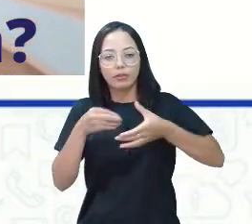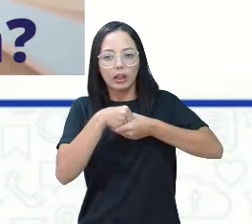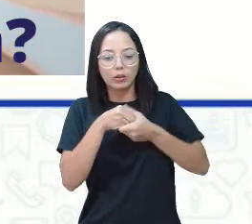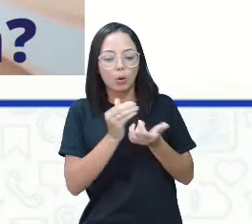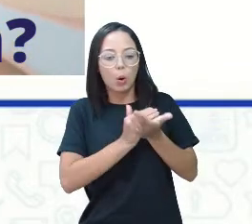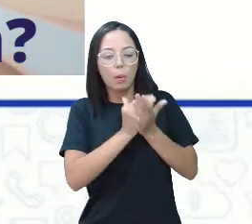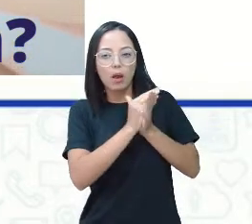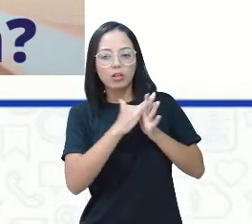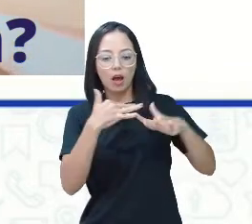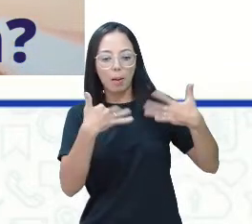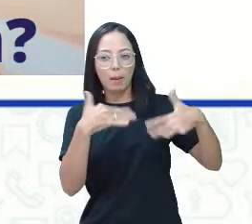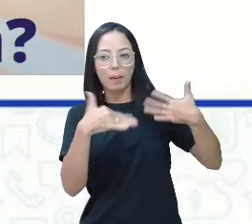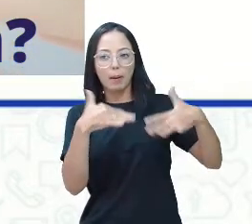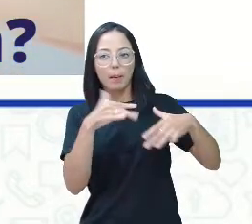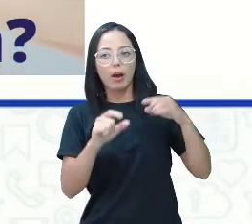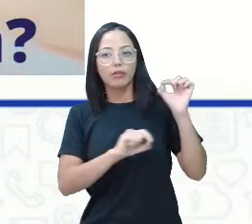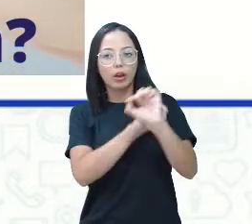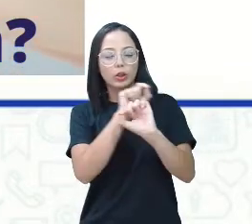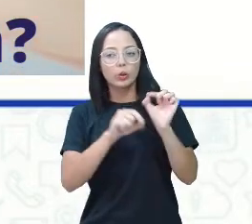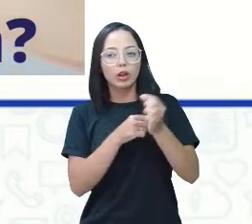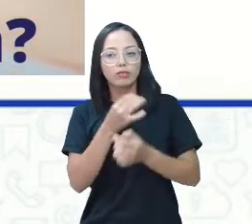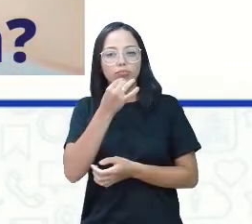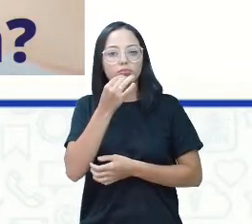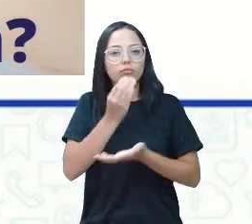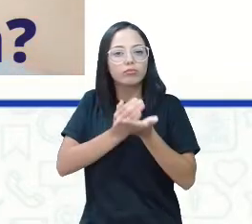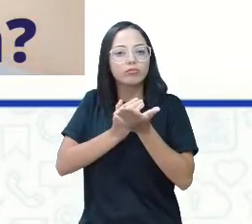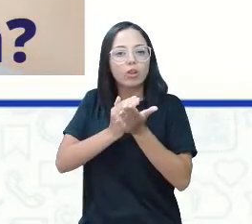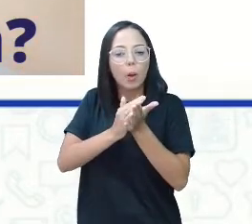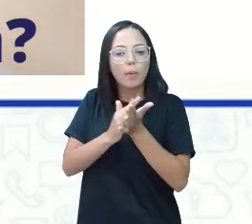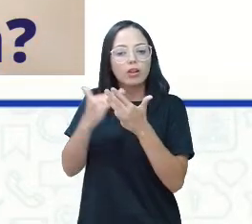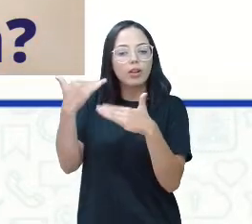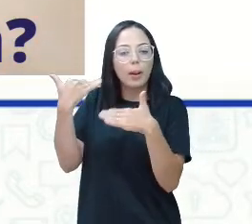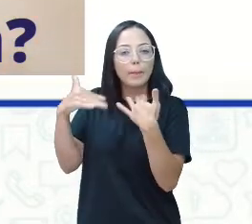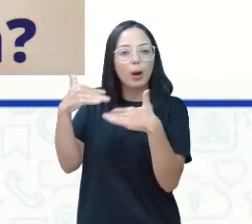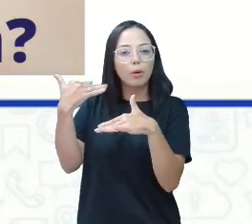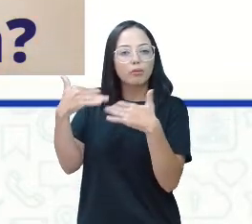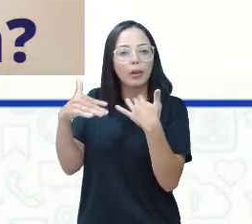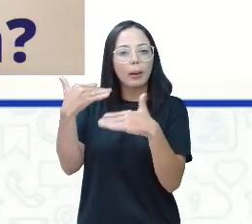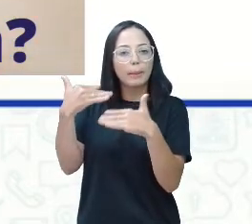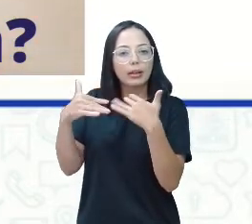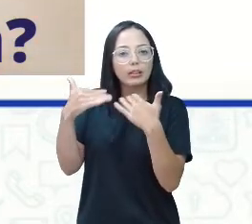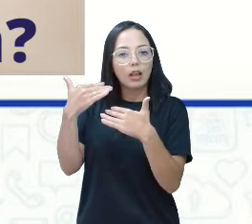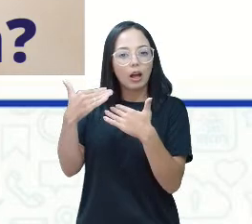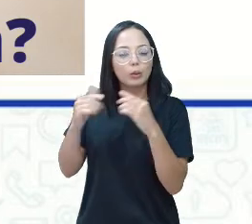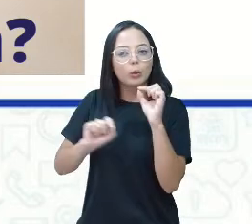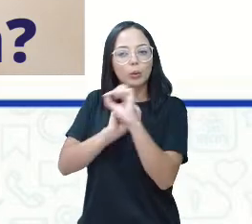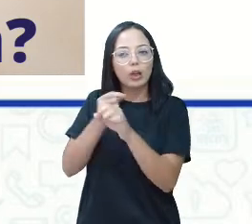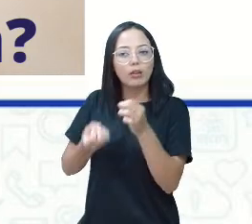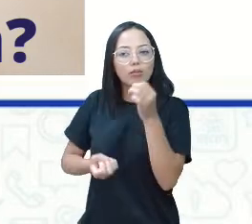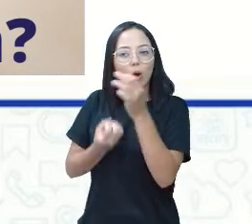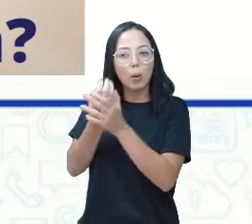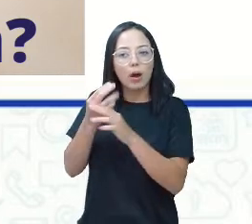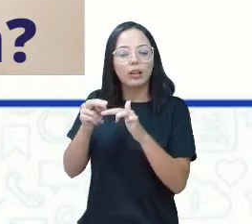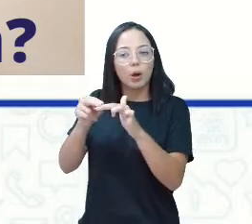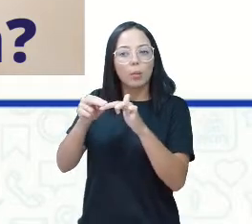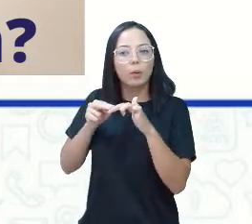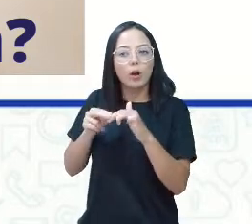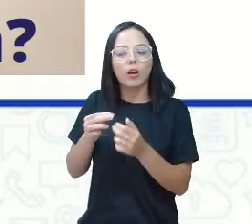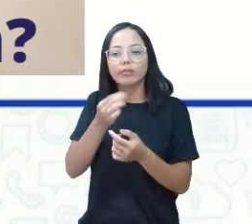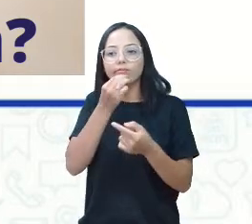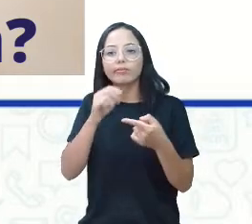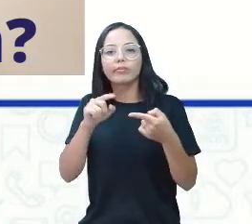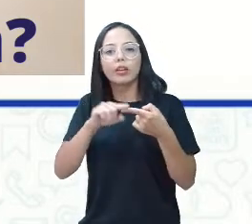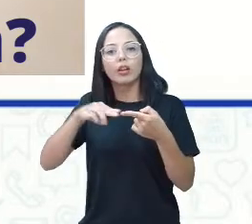começa a vibrar, faz com que a cadeia ossicular comece a se movimentar. A cadeia ossicular é formada pelo martelo, bigorna